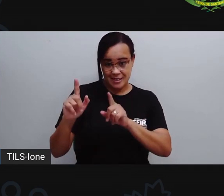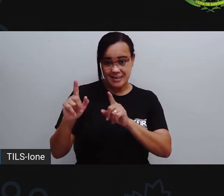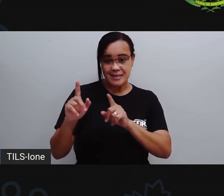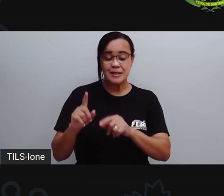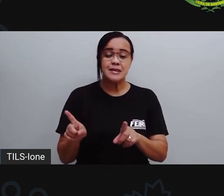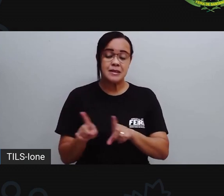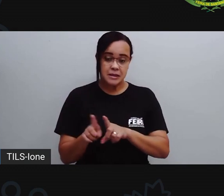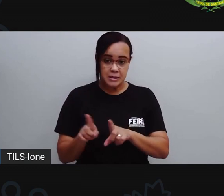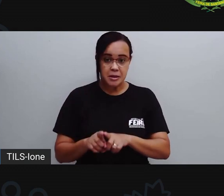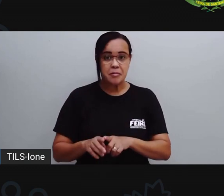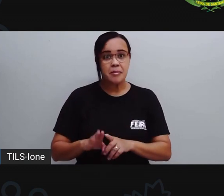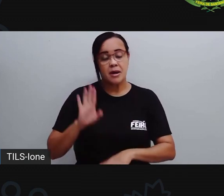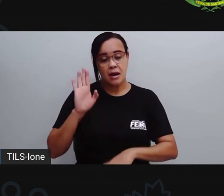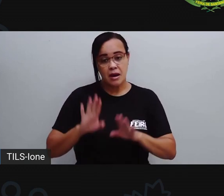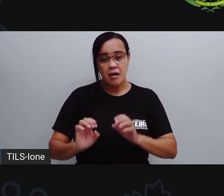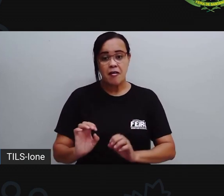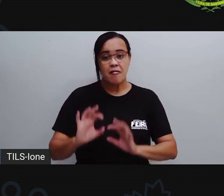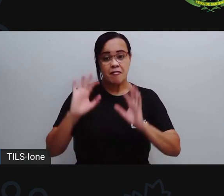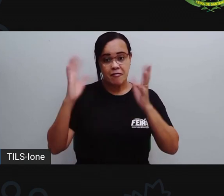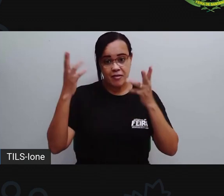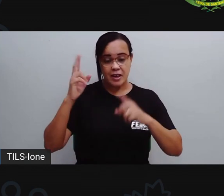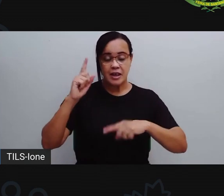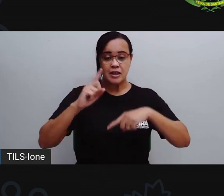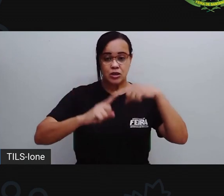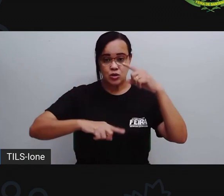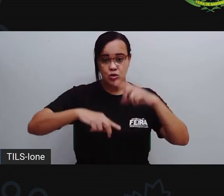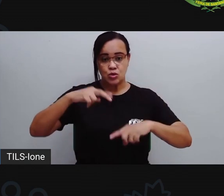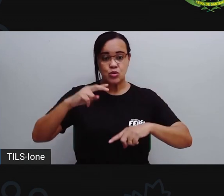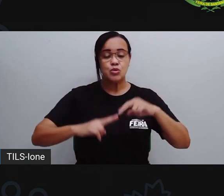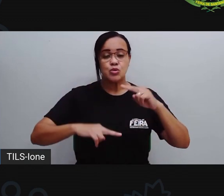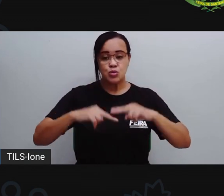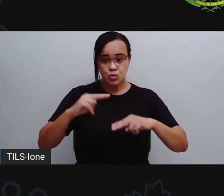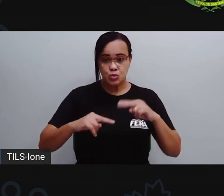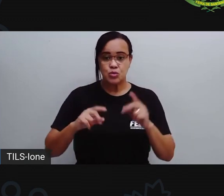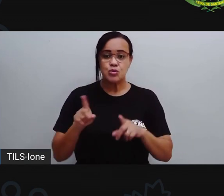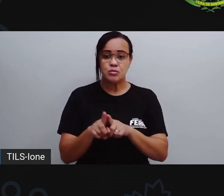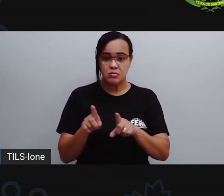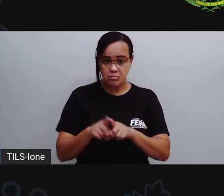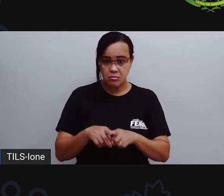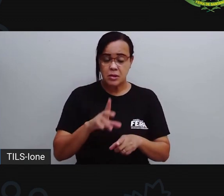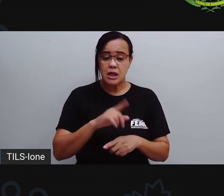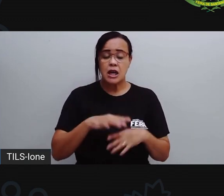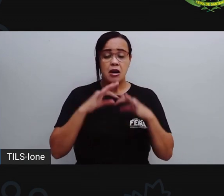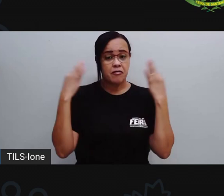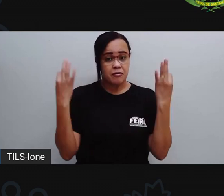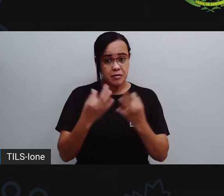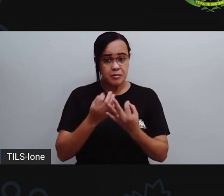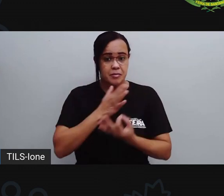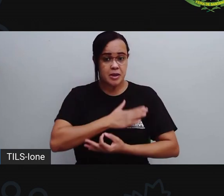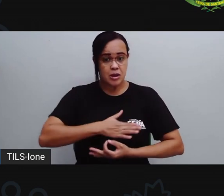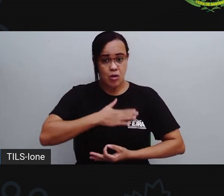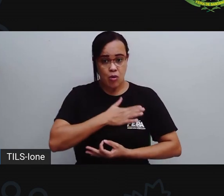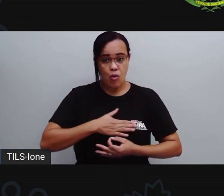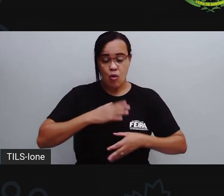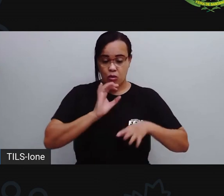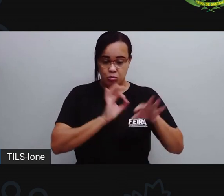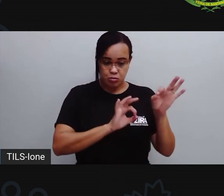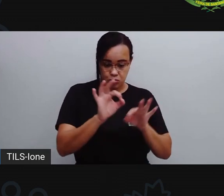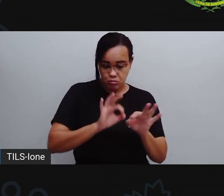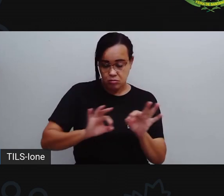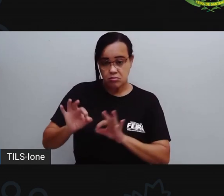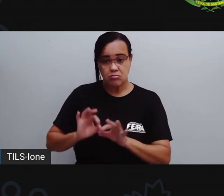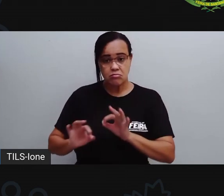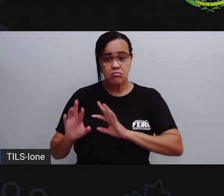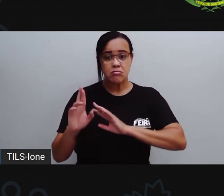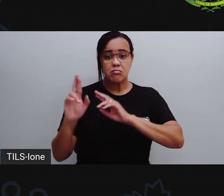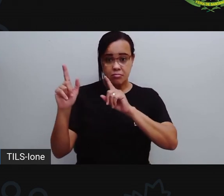é os familiares, né? Colocam retalhos nas roupas, né? E aí fazem aquelas roupas caipiras, né?